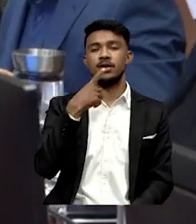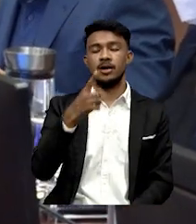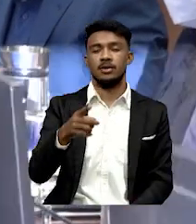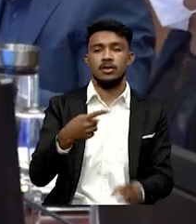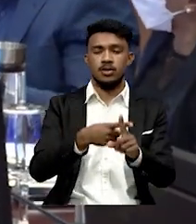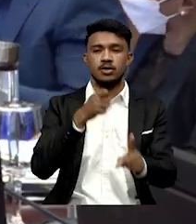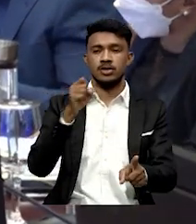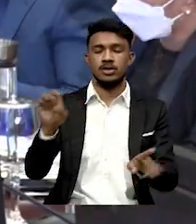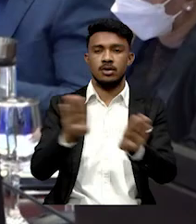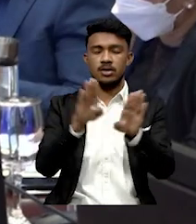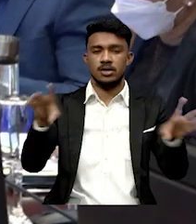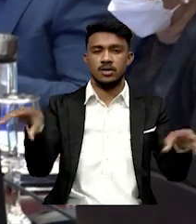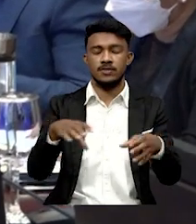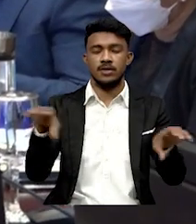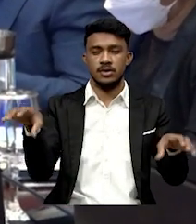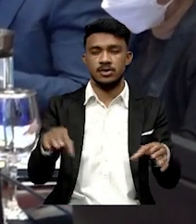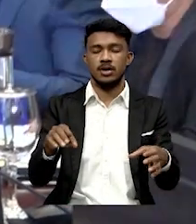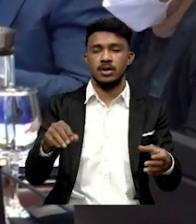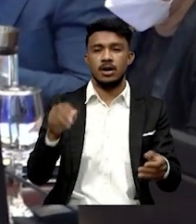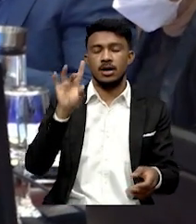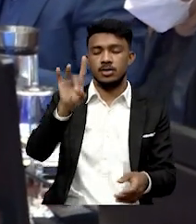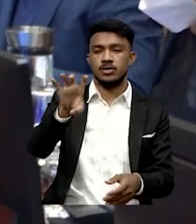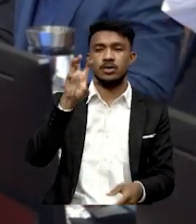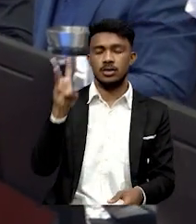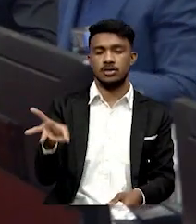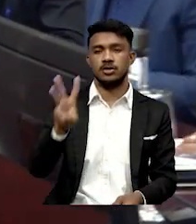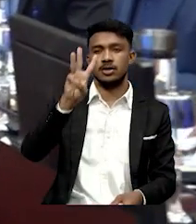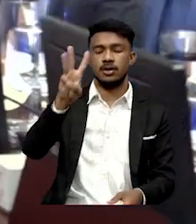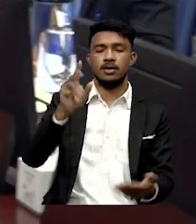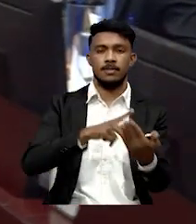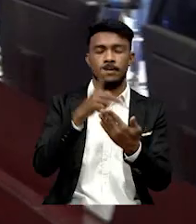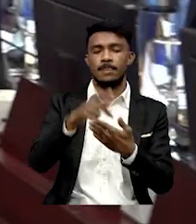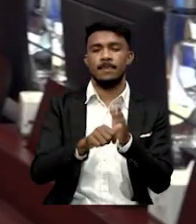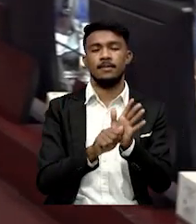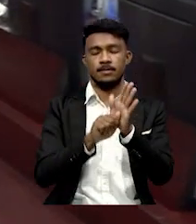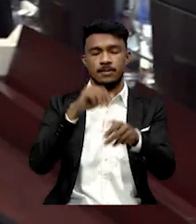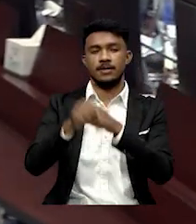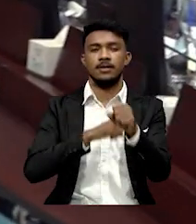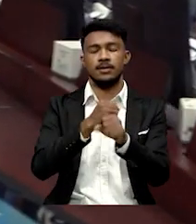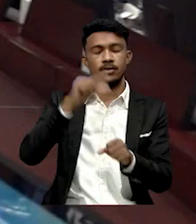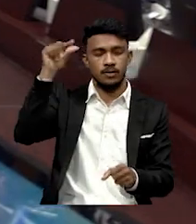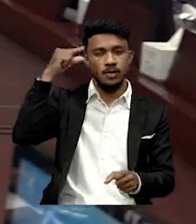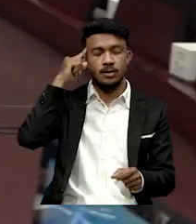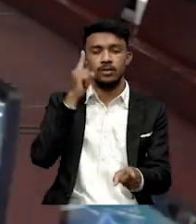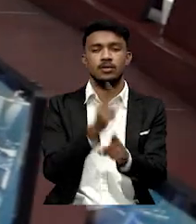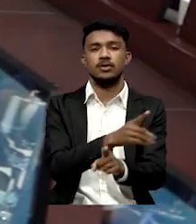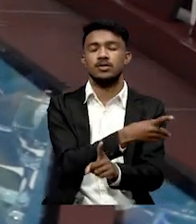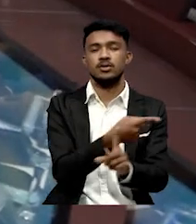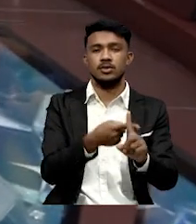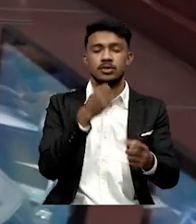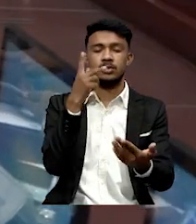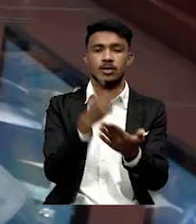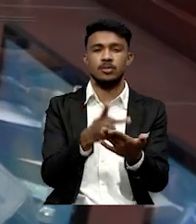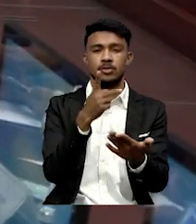Total Vaga, Atosualo, Nenul Resin Nen, destina ba promoção, nebe cada tina governo fixa, li Rússia proposta